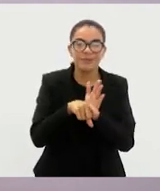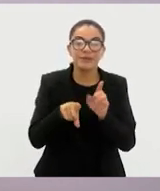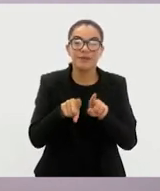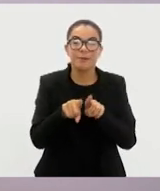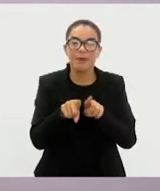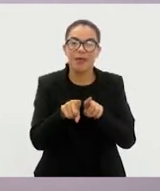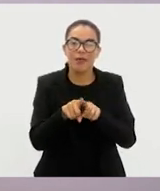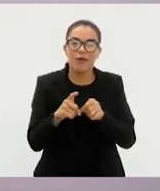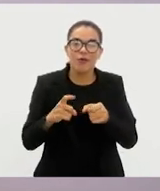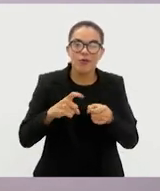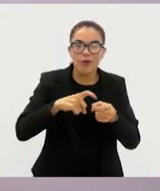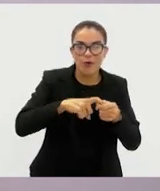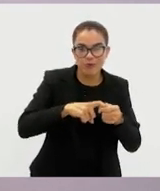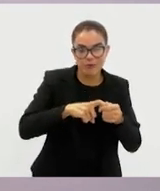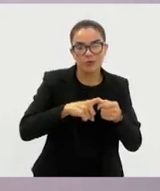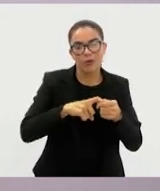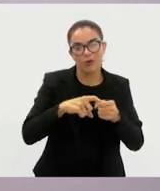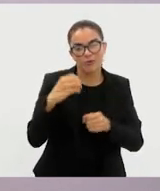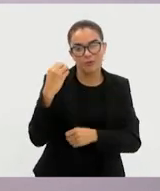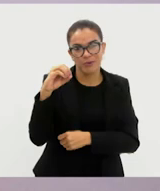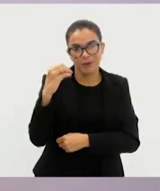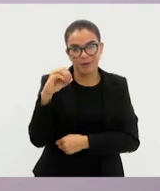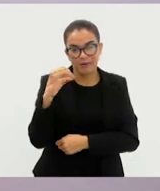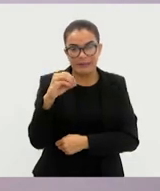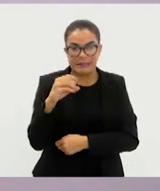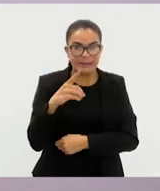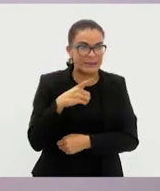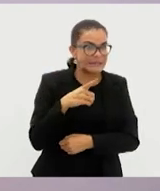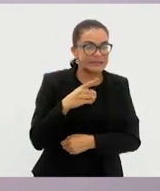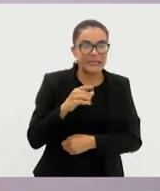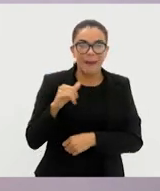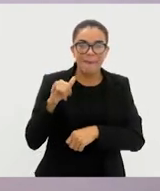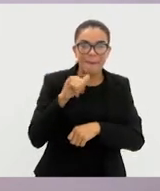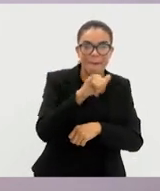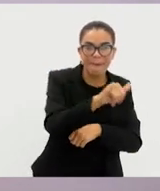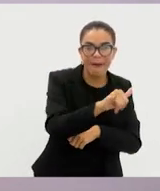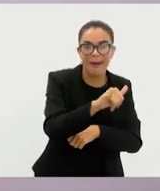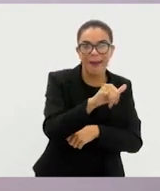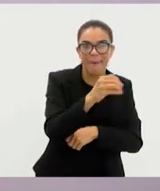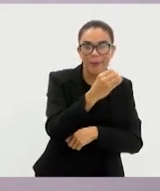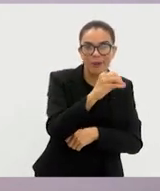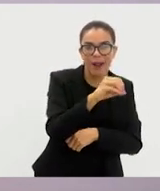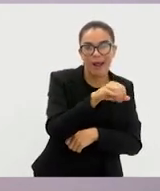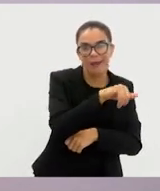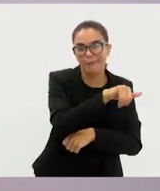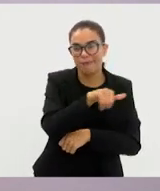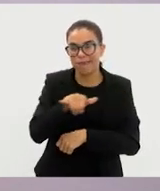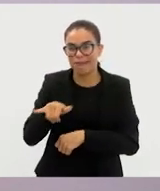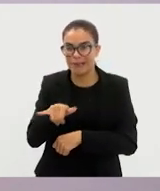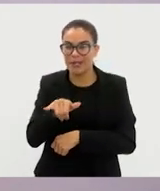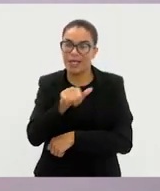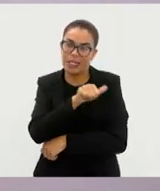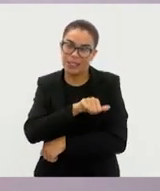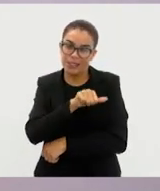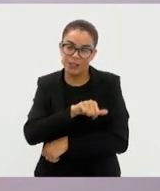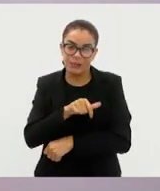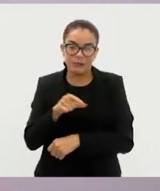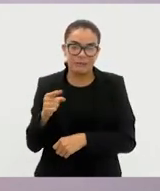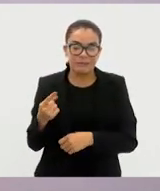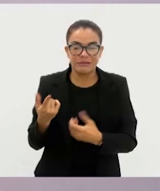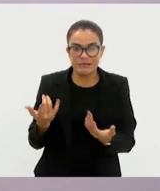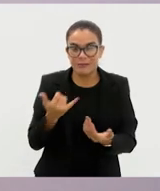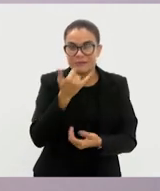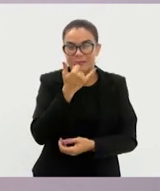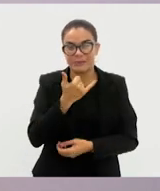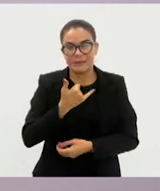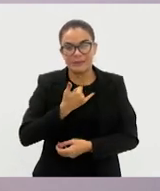consórcio Sul-Sudeste, também em Porto Alegre. Então, o secretário está se dividindo entre Rio, Brasília e Porto Alegre essa semana. Então, ele pediu muitas desculpas, então mandou a